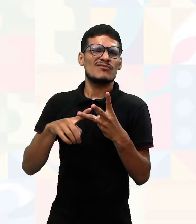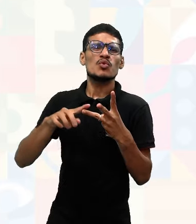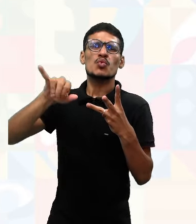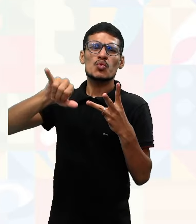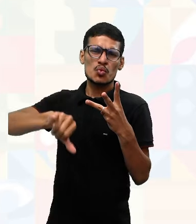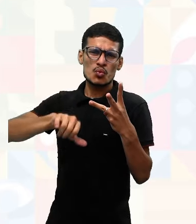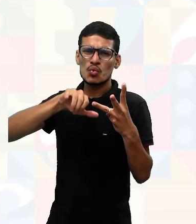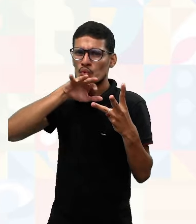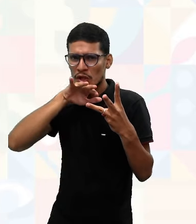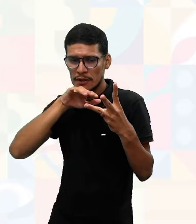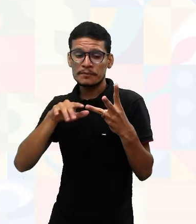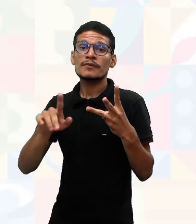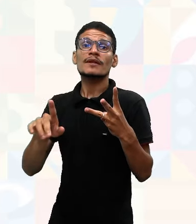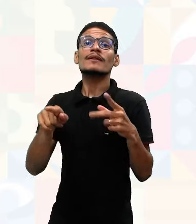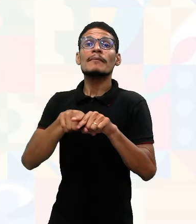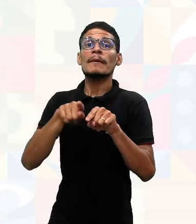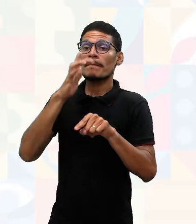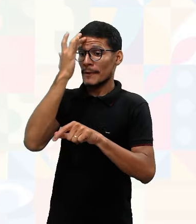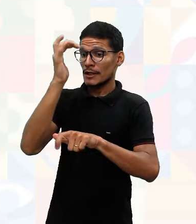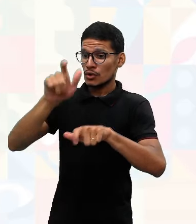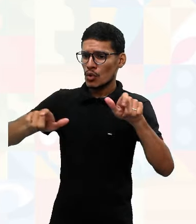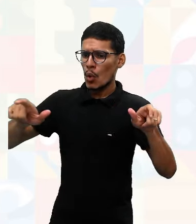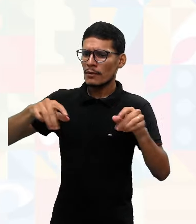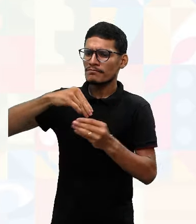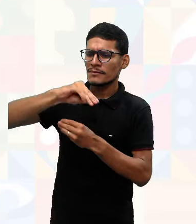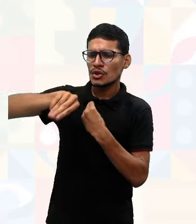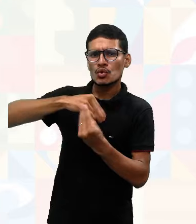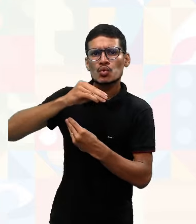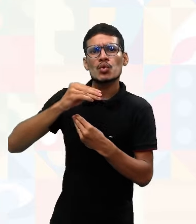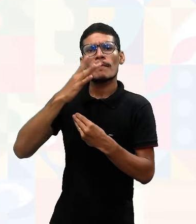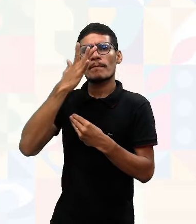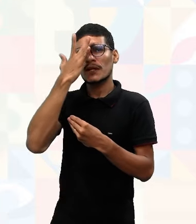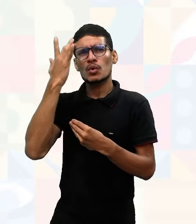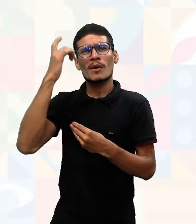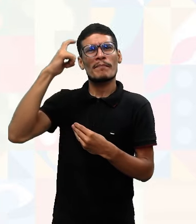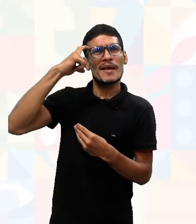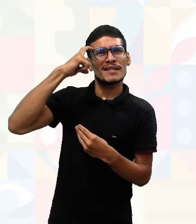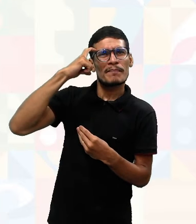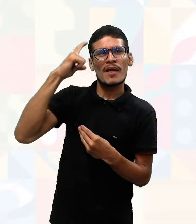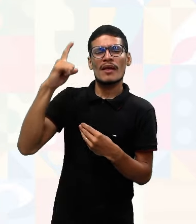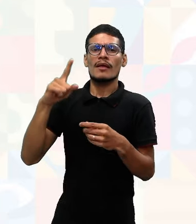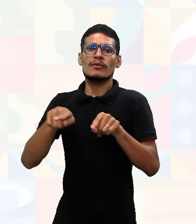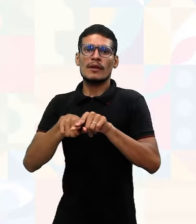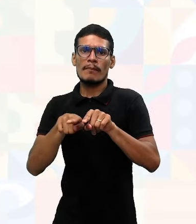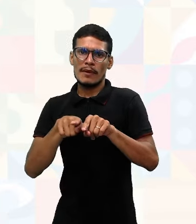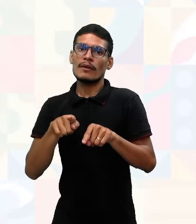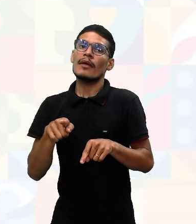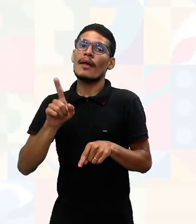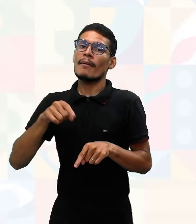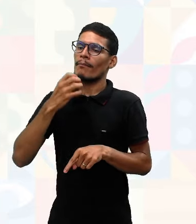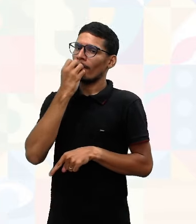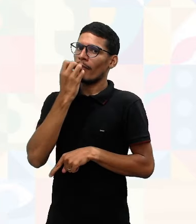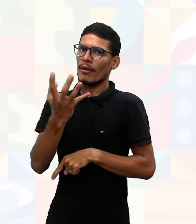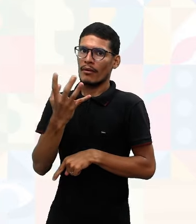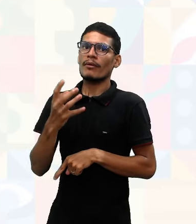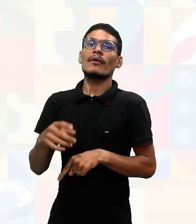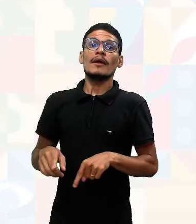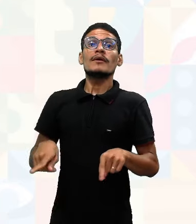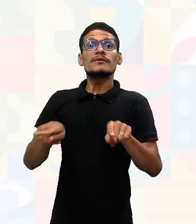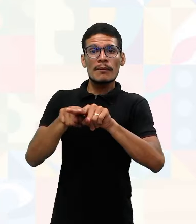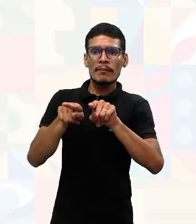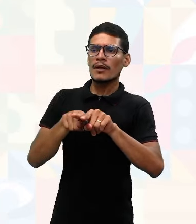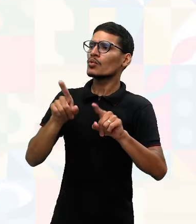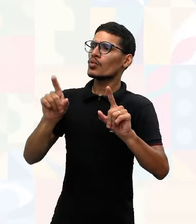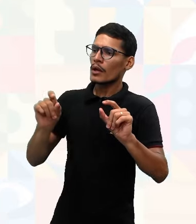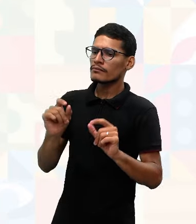pessoas. A mistura de ideias, a mistura de pensamento, ela é muito benéfica. E a canalização e condução dessa